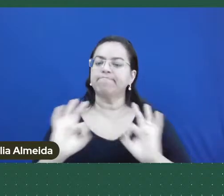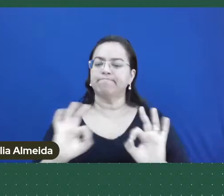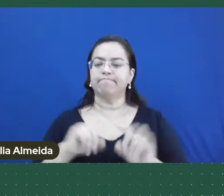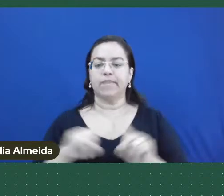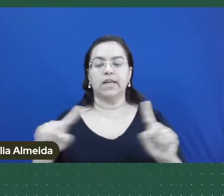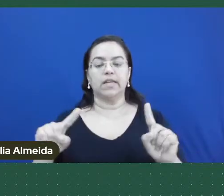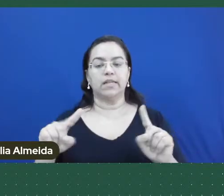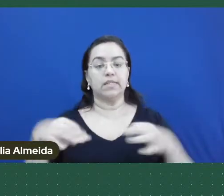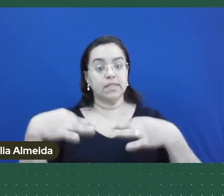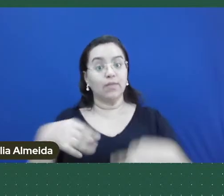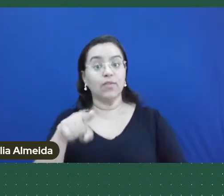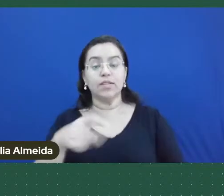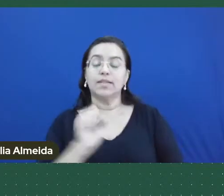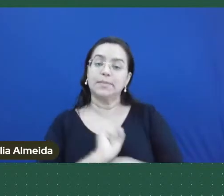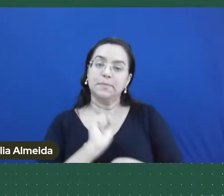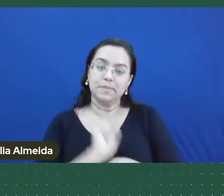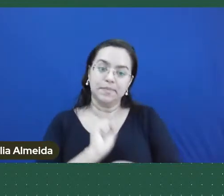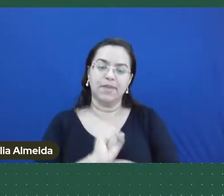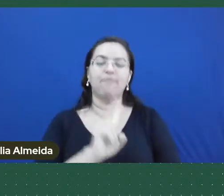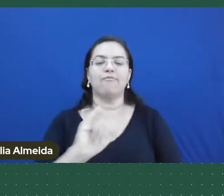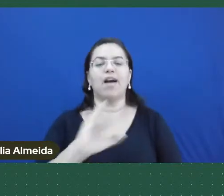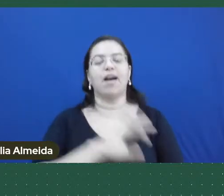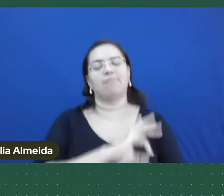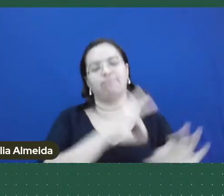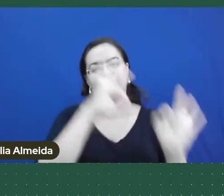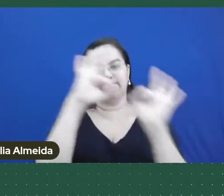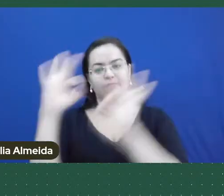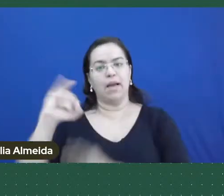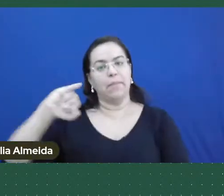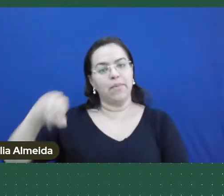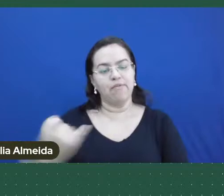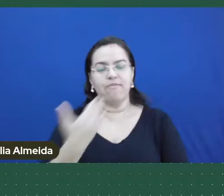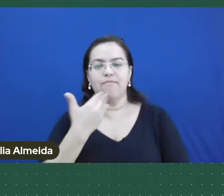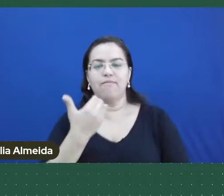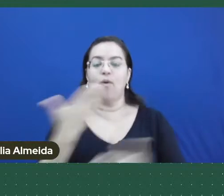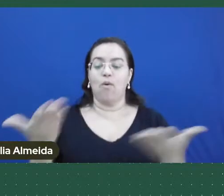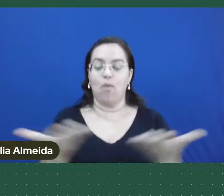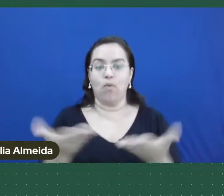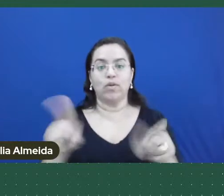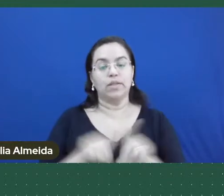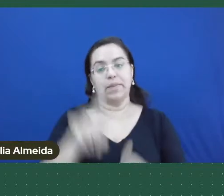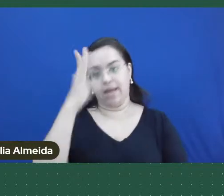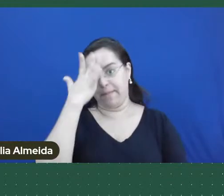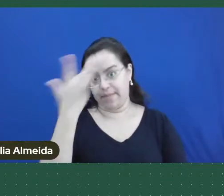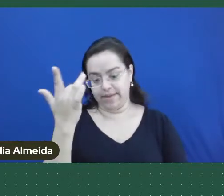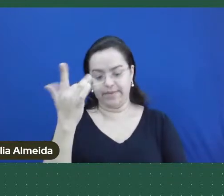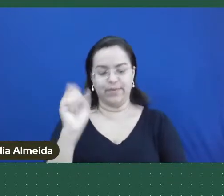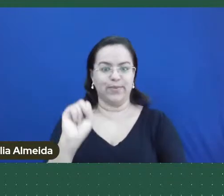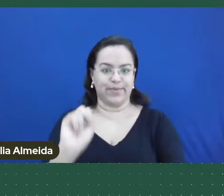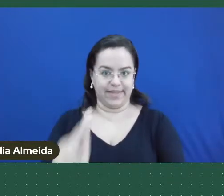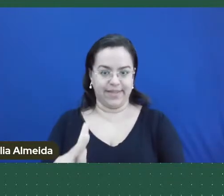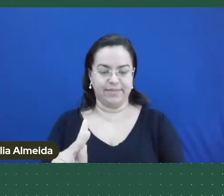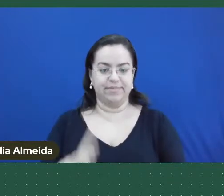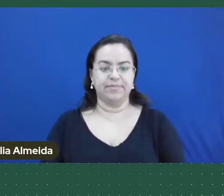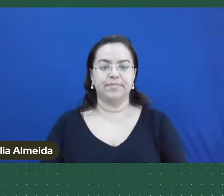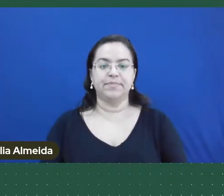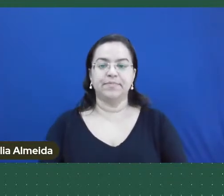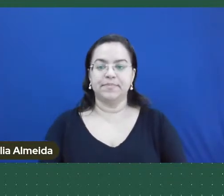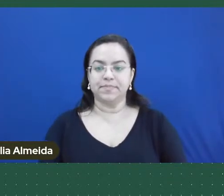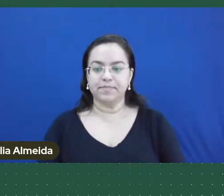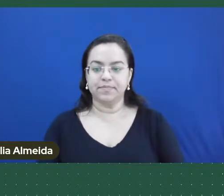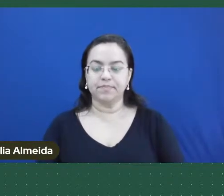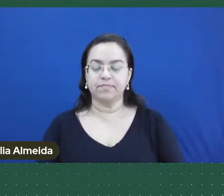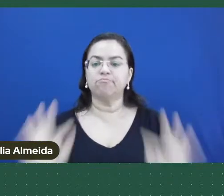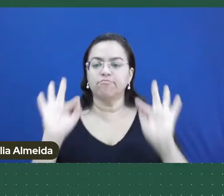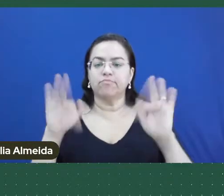você está aqui conosco, vai aproveitar essa nossa programação, tanto hoje como amanhã, ok? Ao